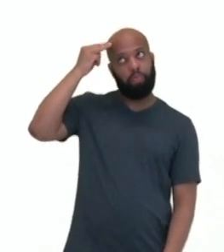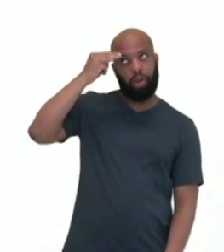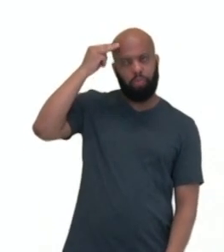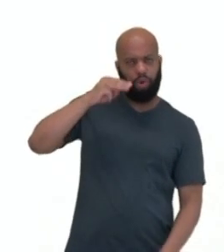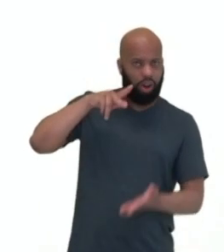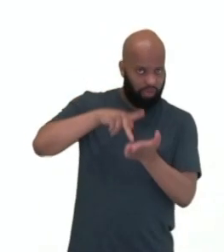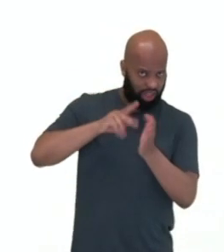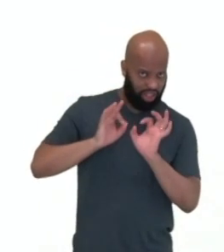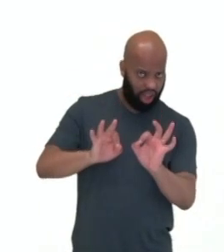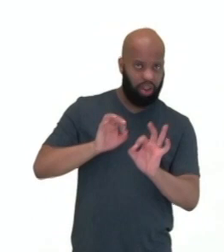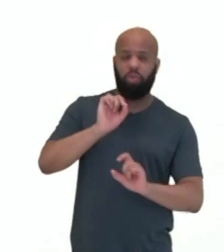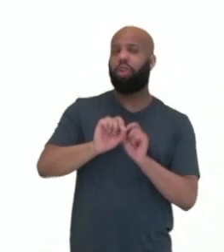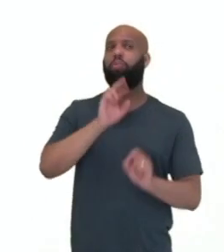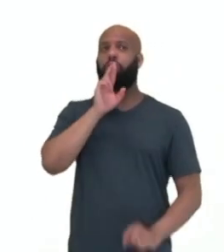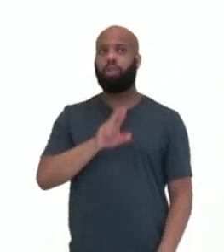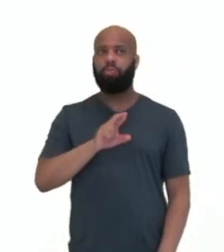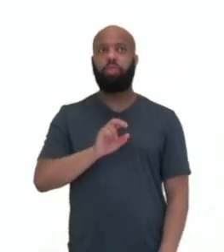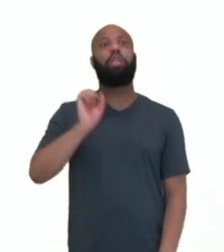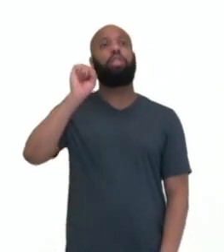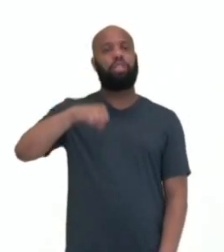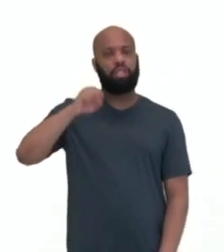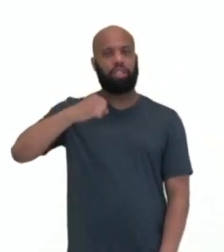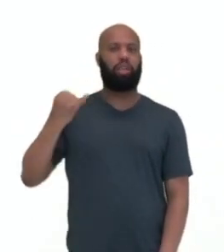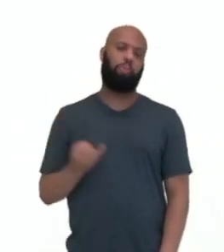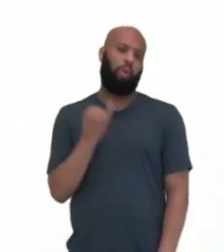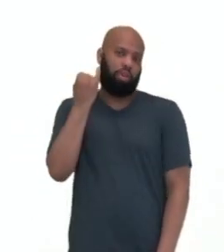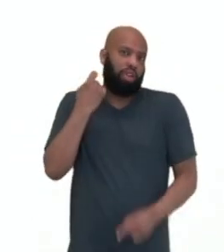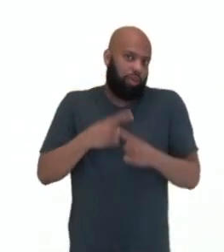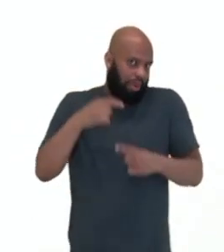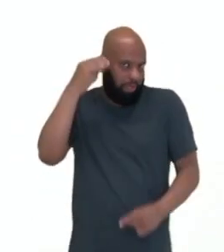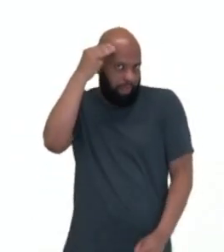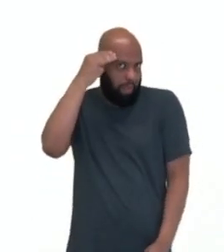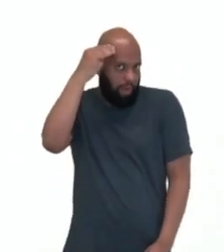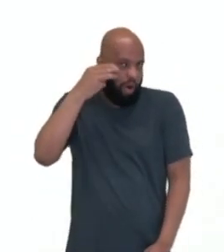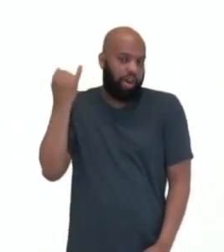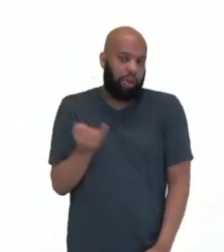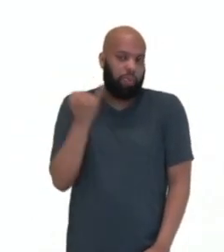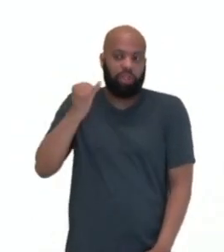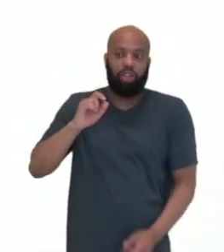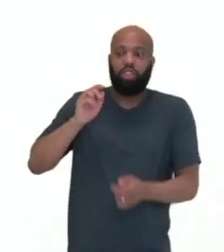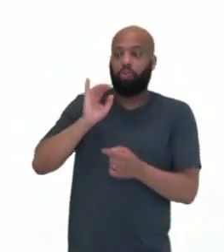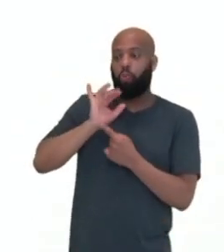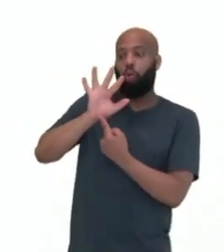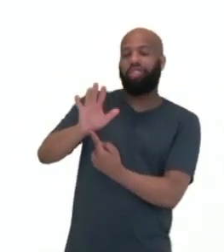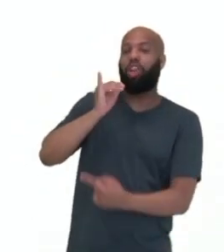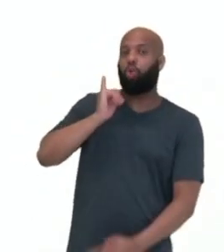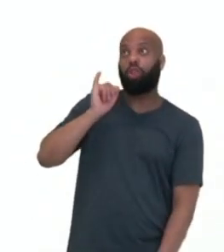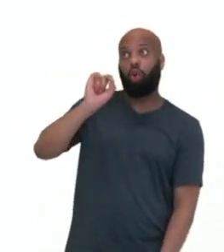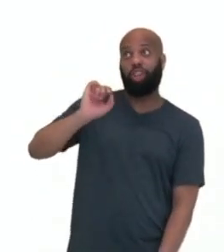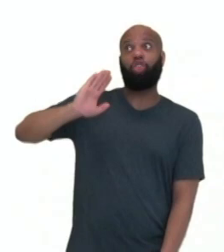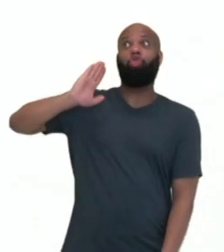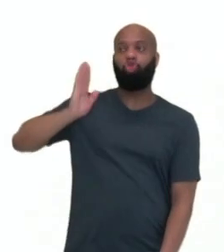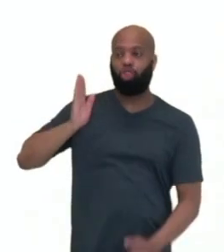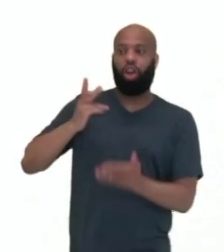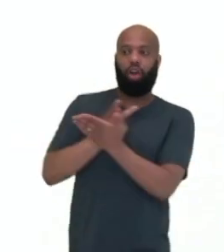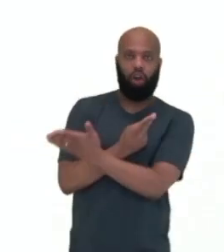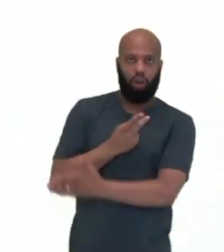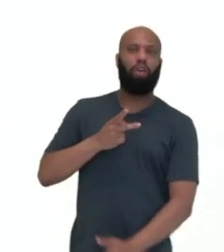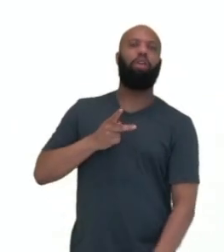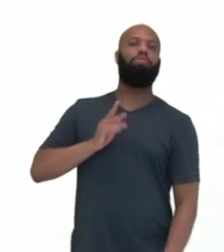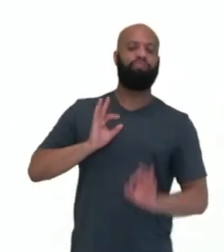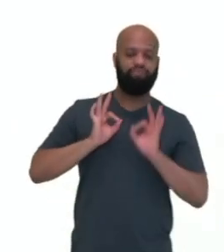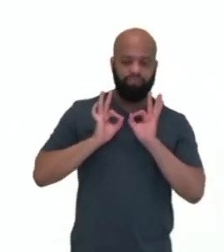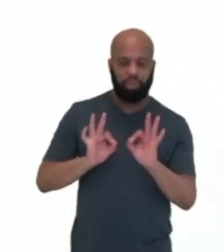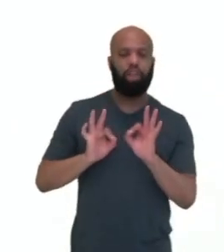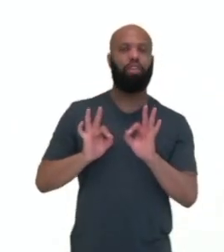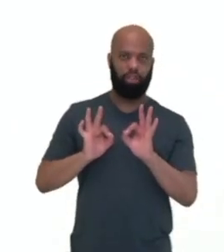real? O que você respondeu? Sim, se são memórias, obviamente, se baseia em lembrança de fatos, portanto, é uma